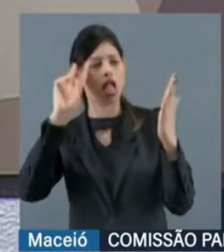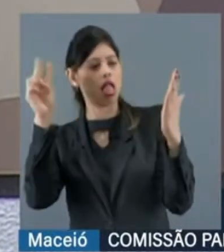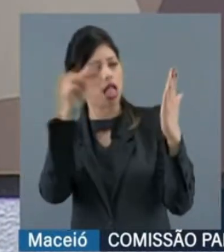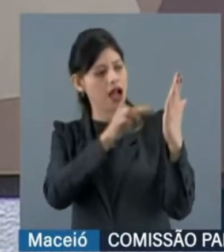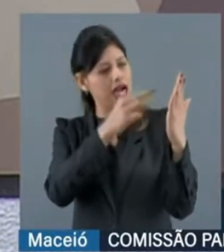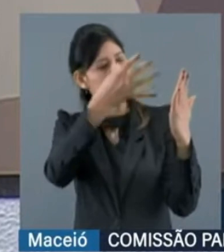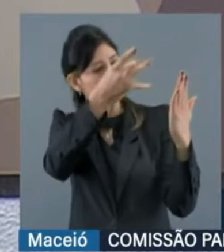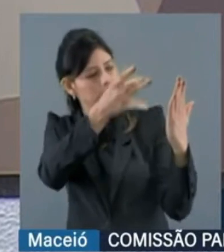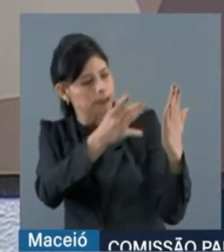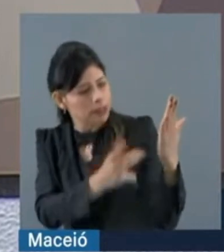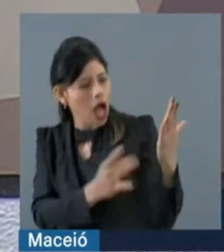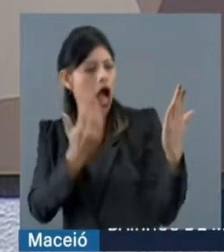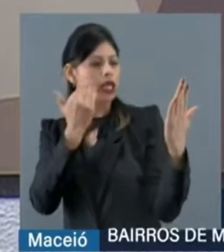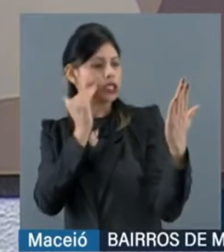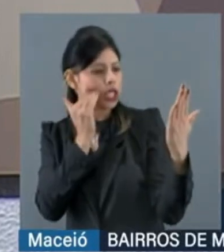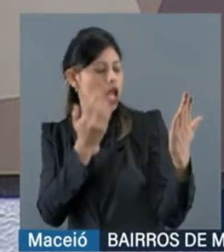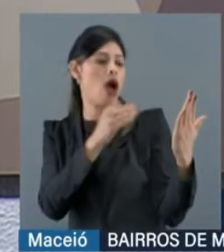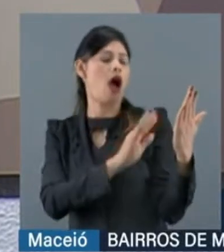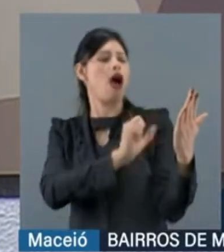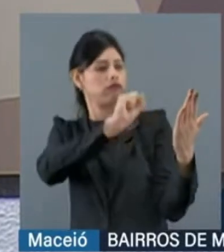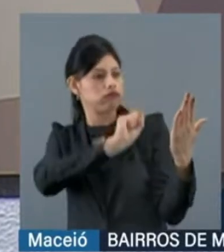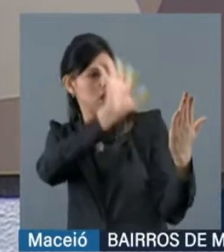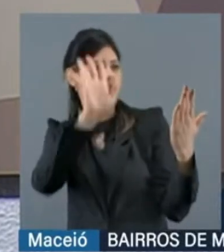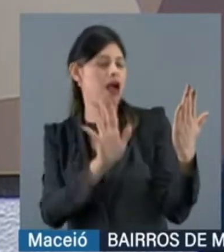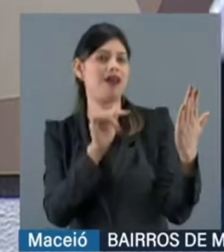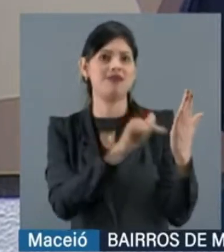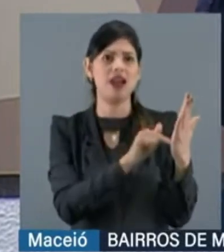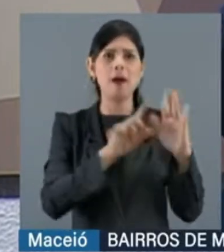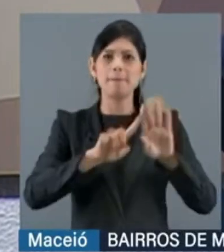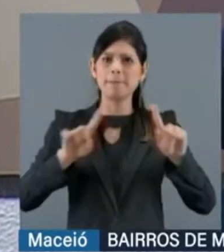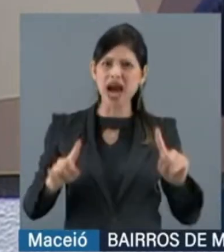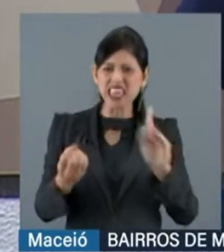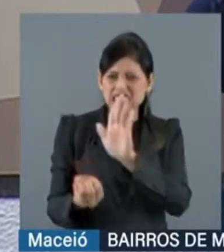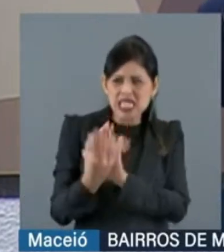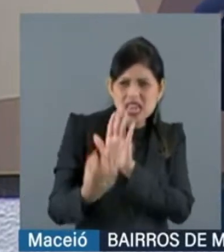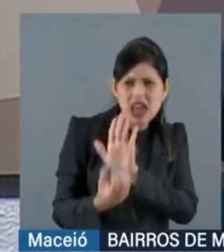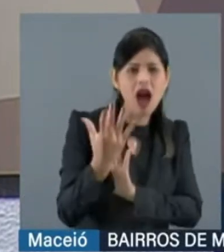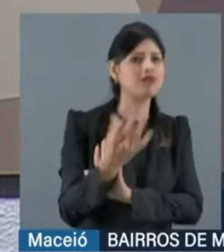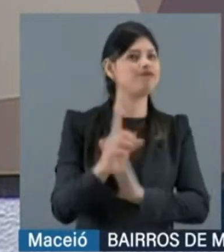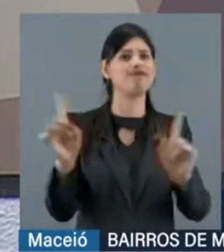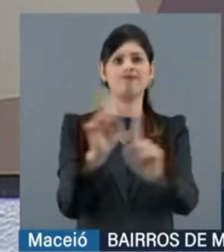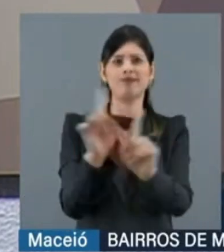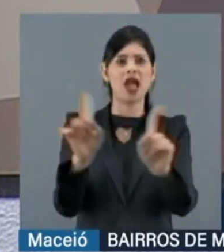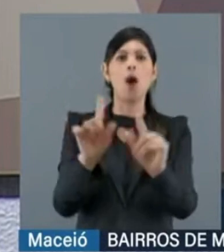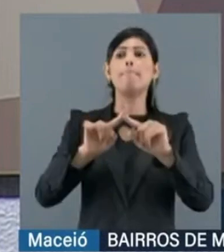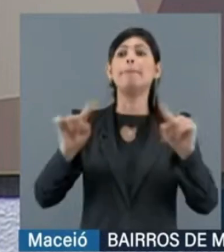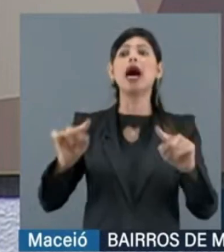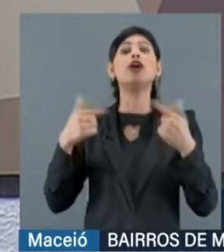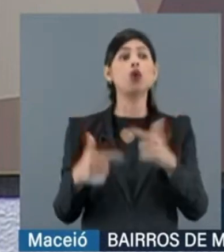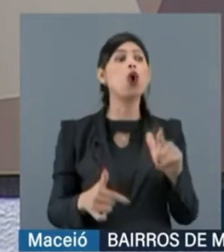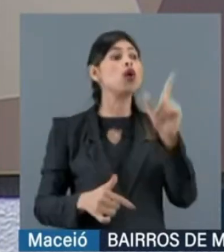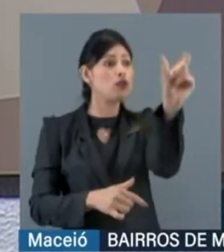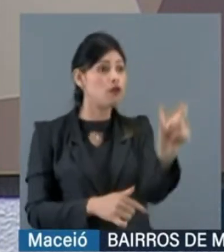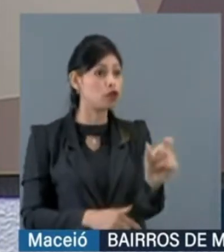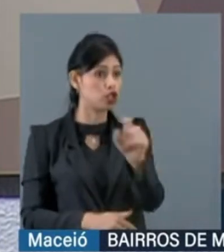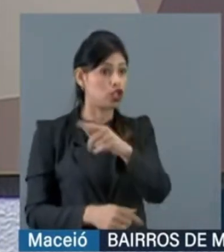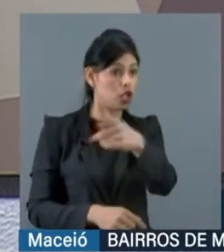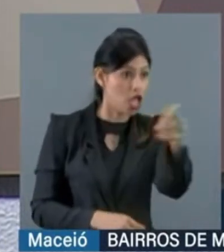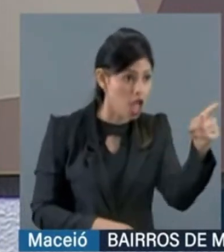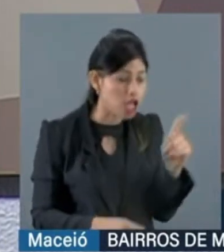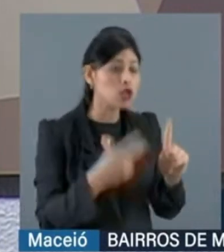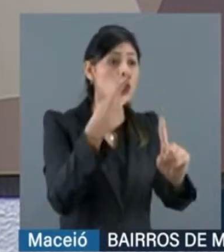axiológicas gerais que vinculam a função judicante são definidos pelo Parlamento. E o nosso sistema